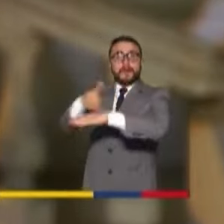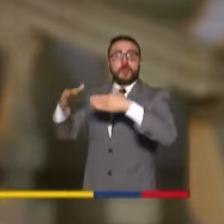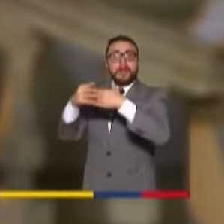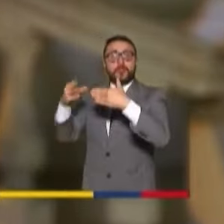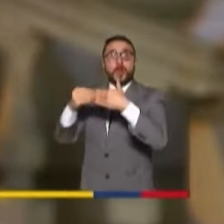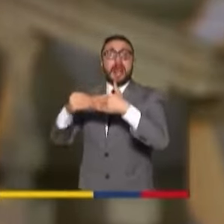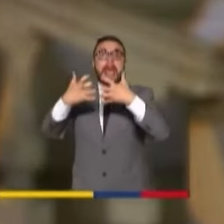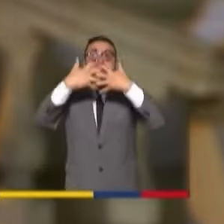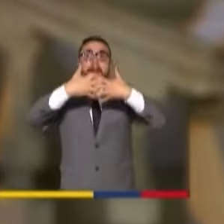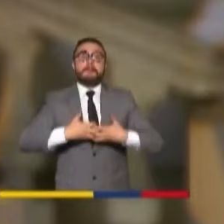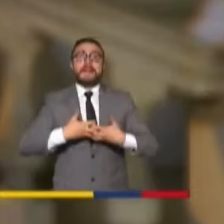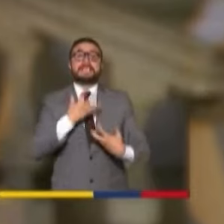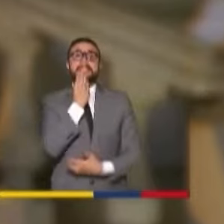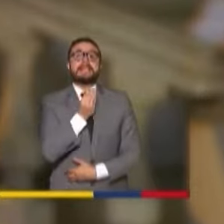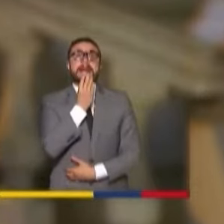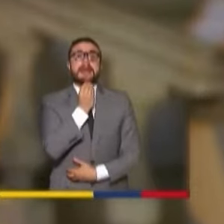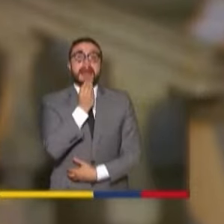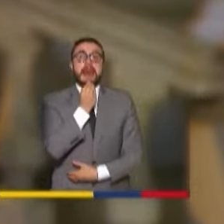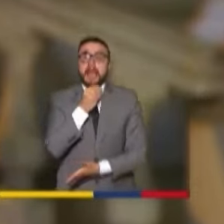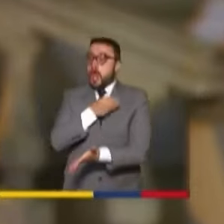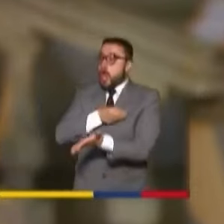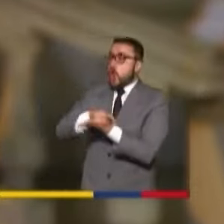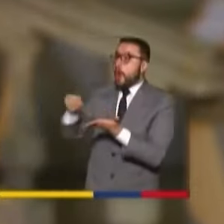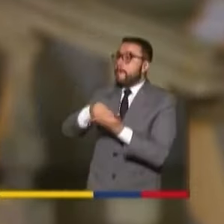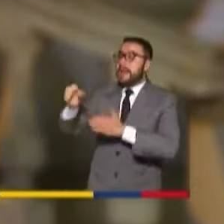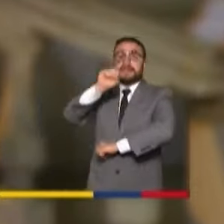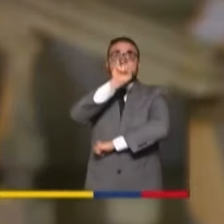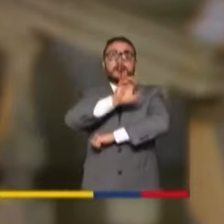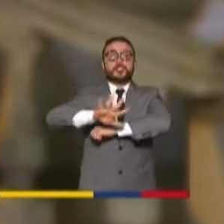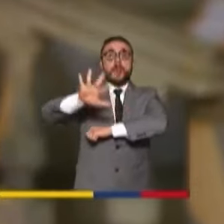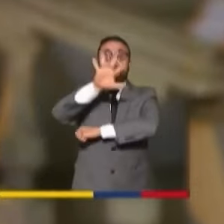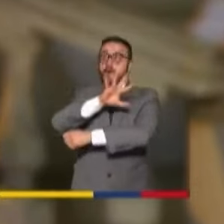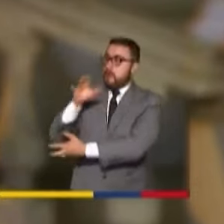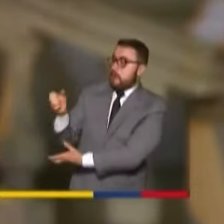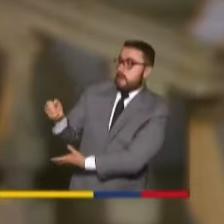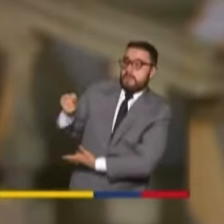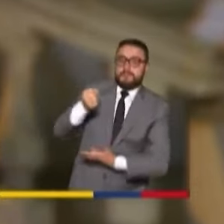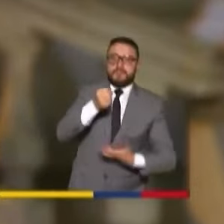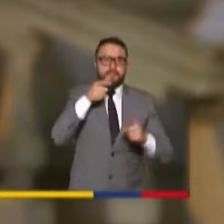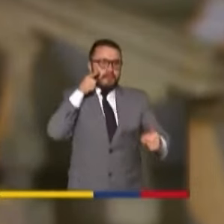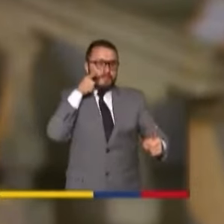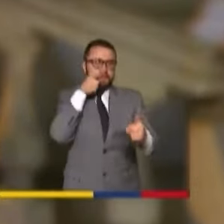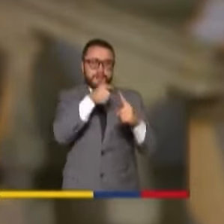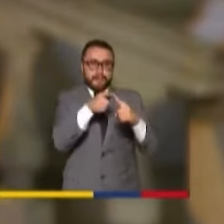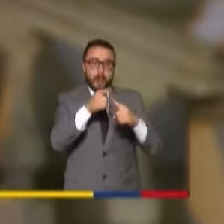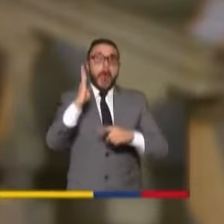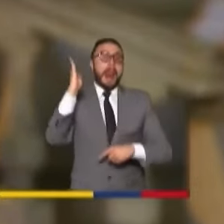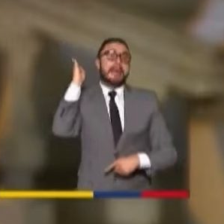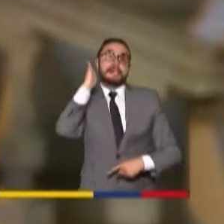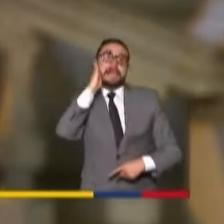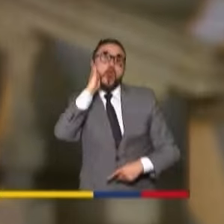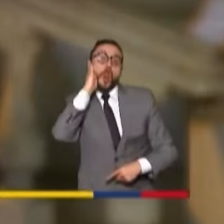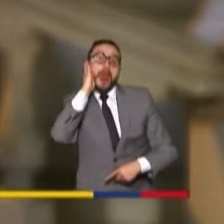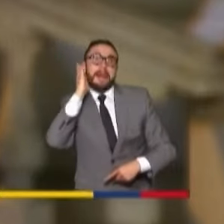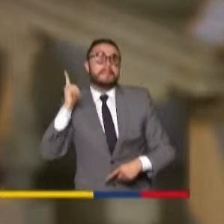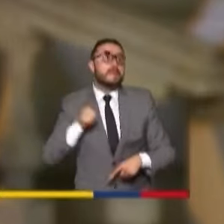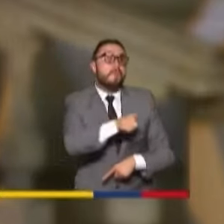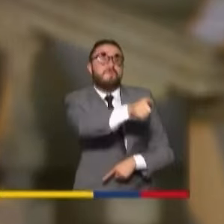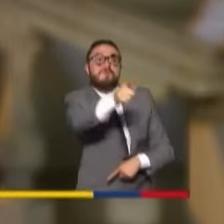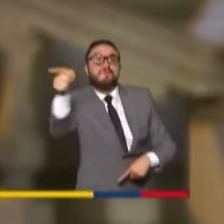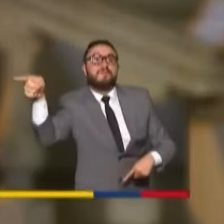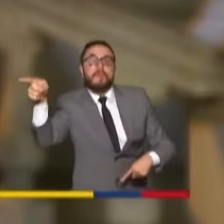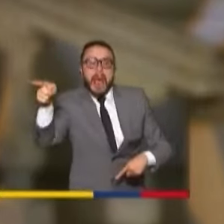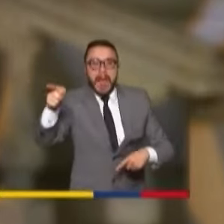teve. Somei agora da Venezuela. Se tiver golpe agora, vai ser o décimo golpe na história, desde que o país se tornou